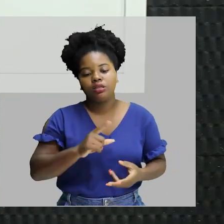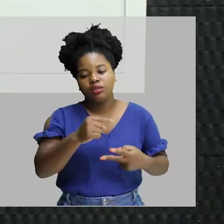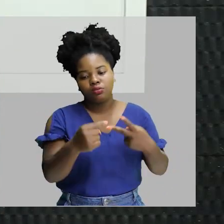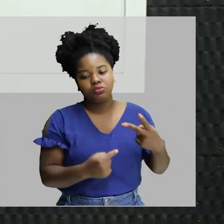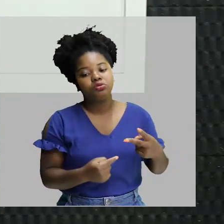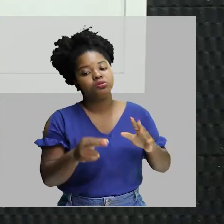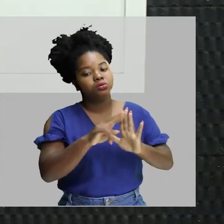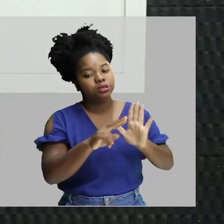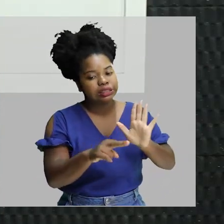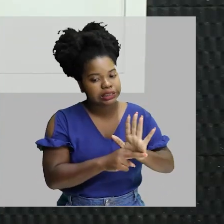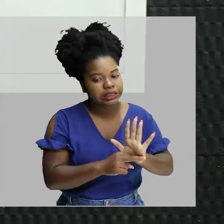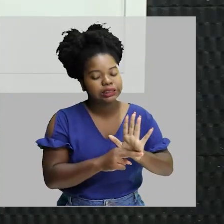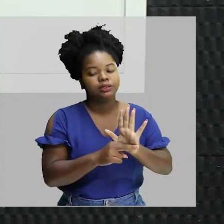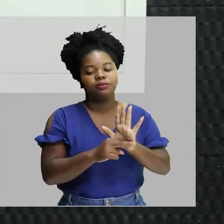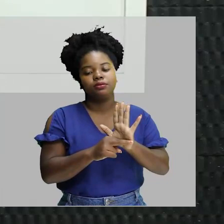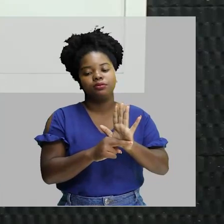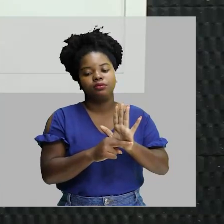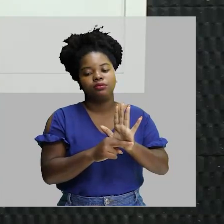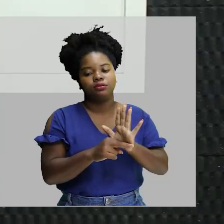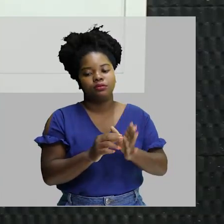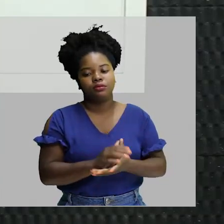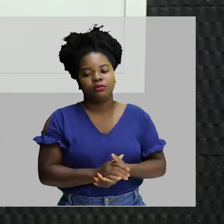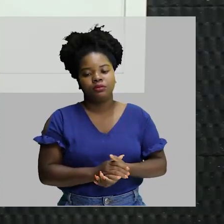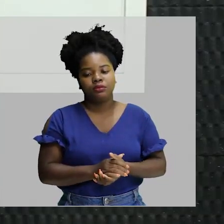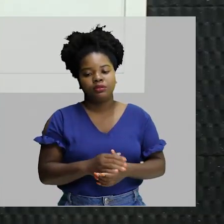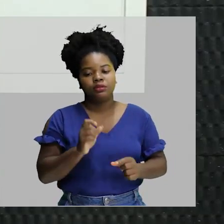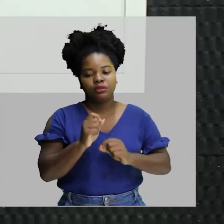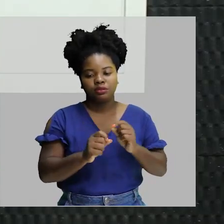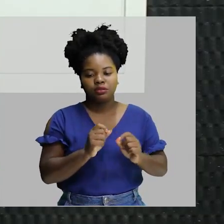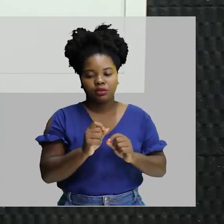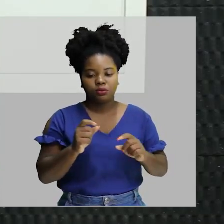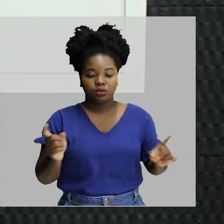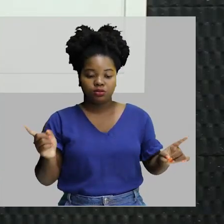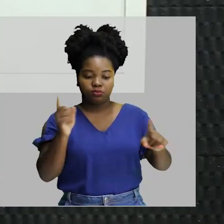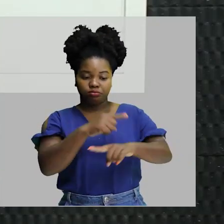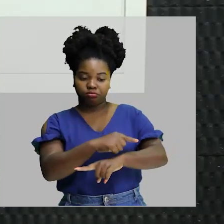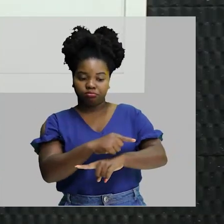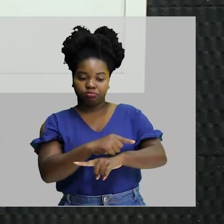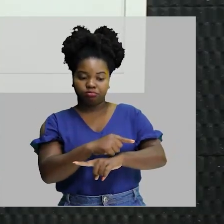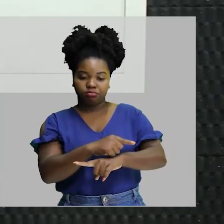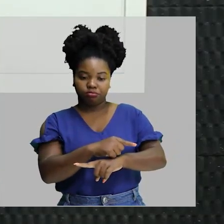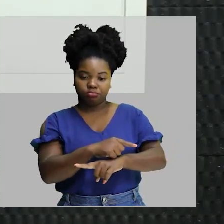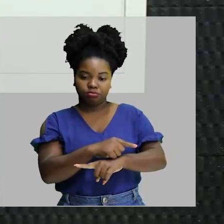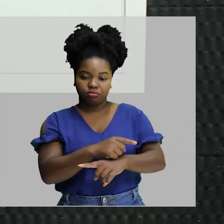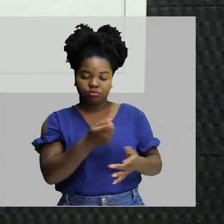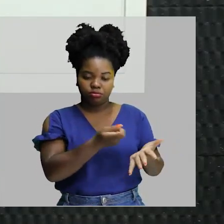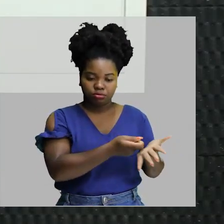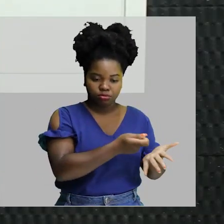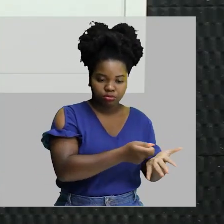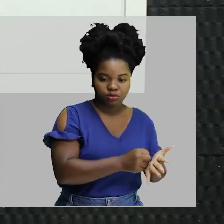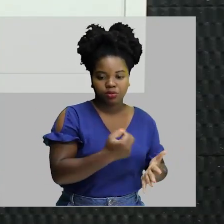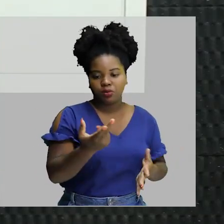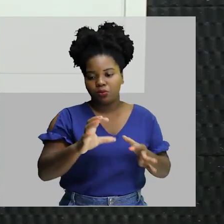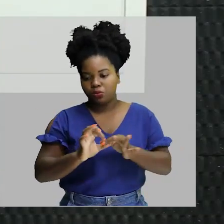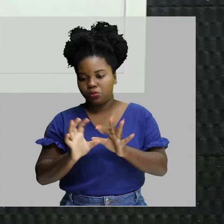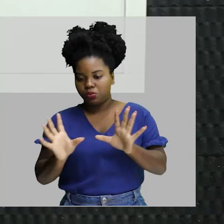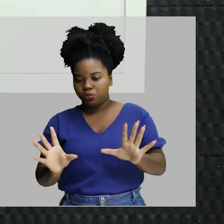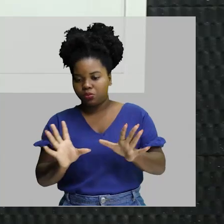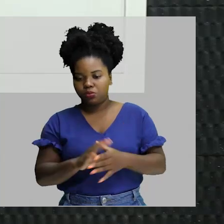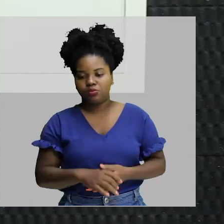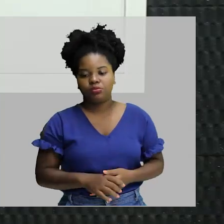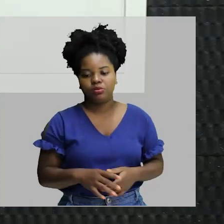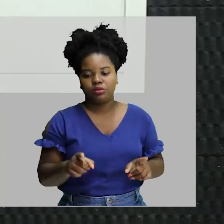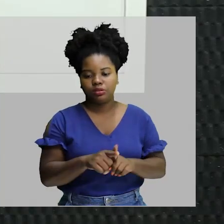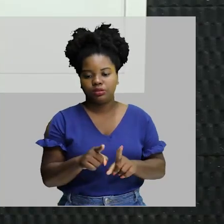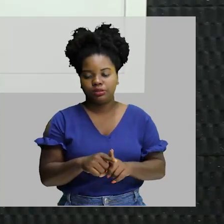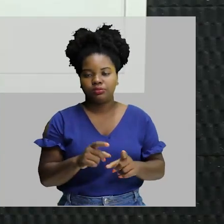doutrinas que são antíteses, né, neste processo da interpretação do determinismo ou da liberdade, e